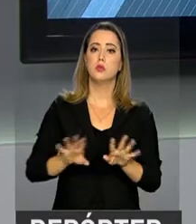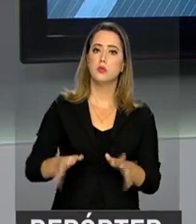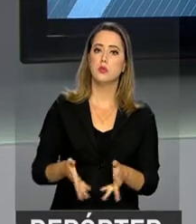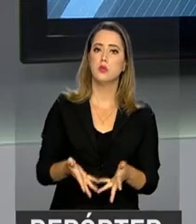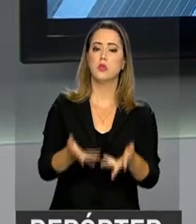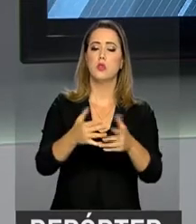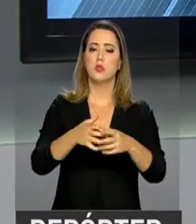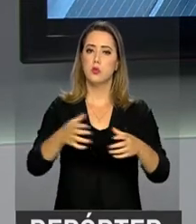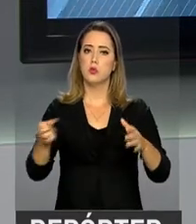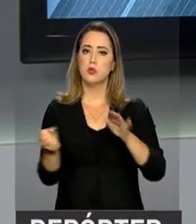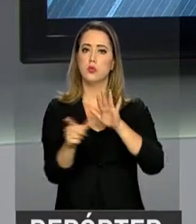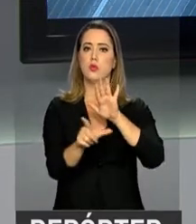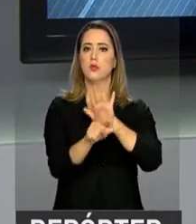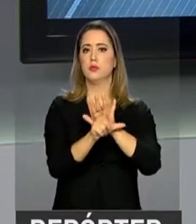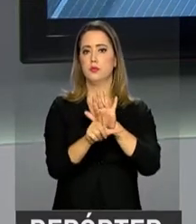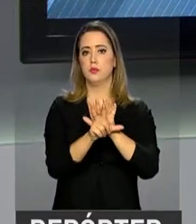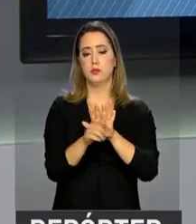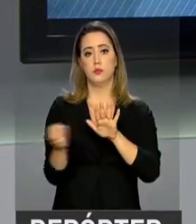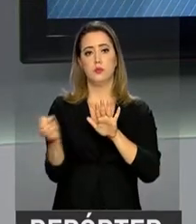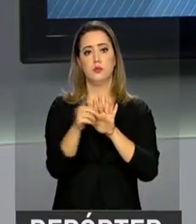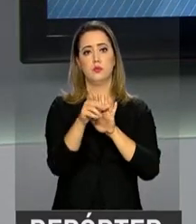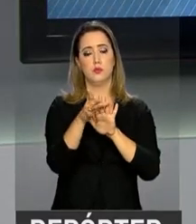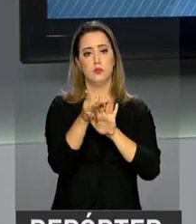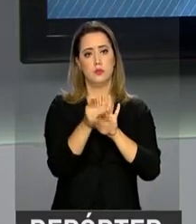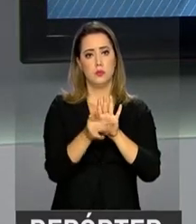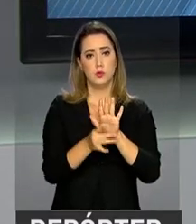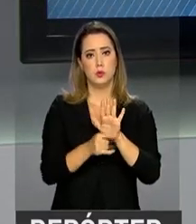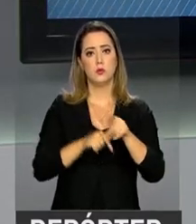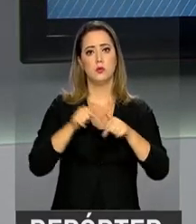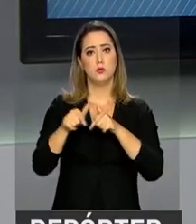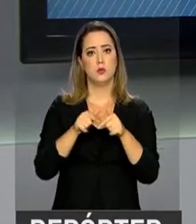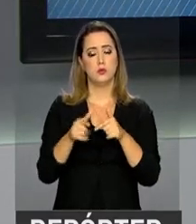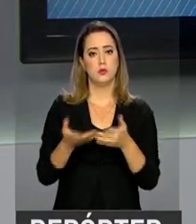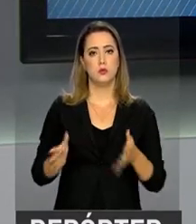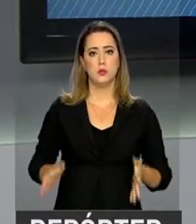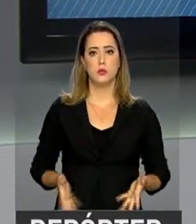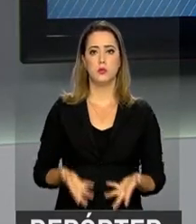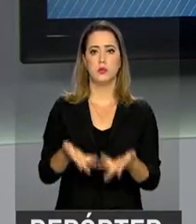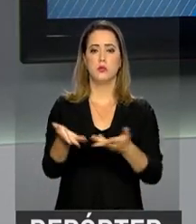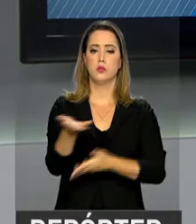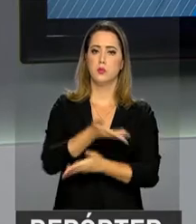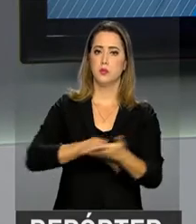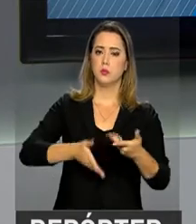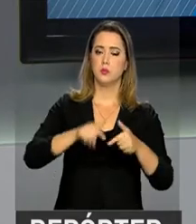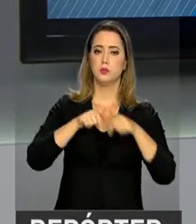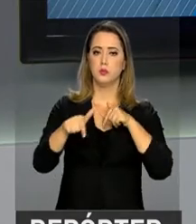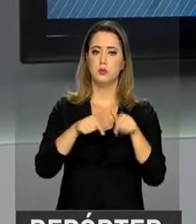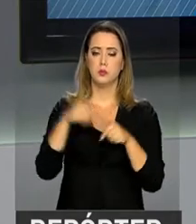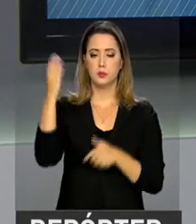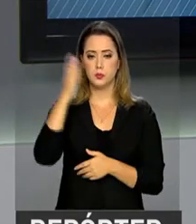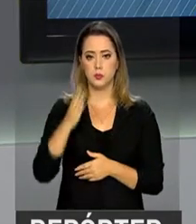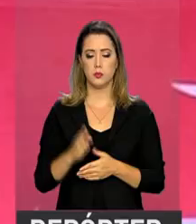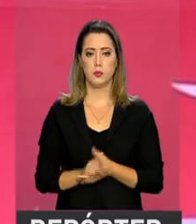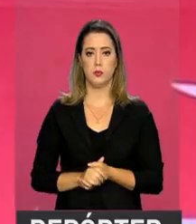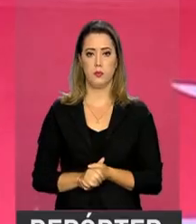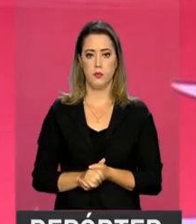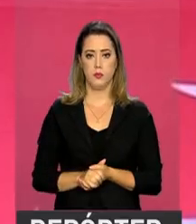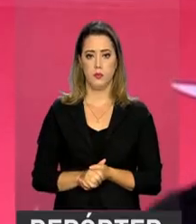reformas em especial da modernização trabalhista que vai impulsionar o mercado de trabalho brasileiro